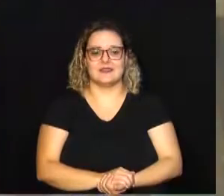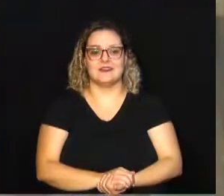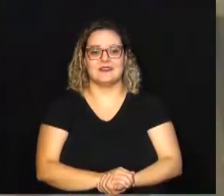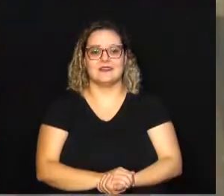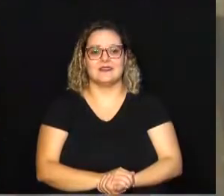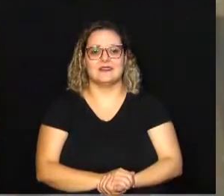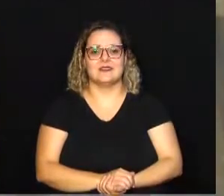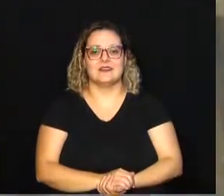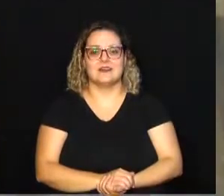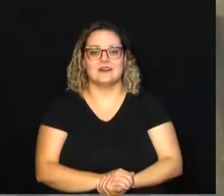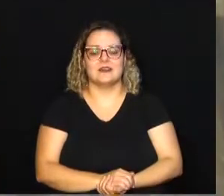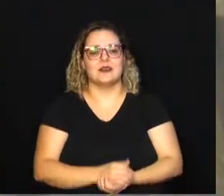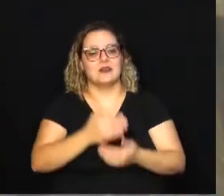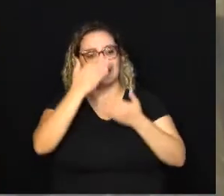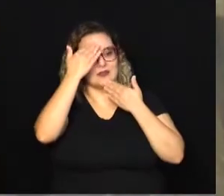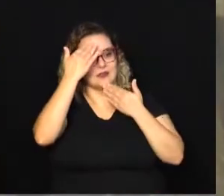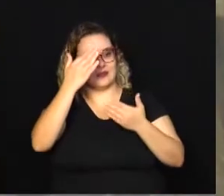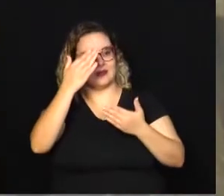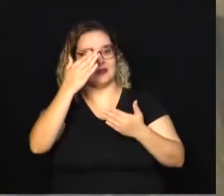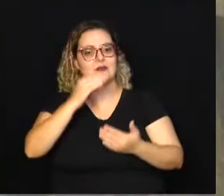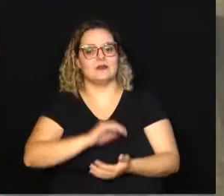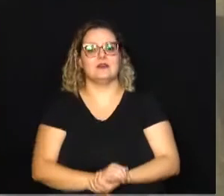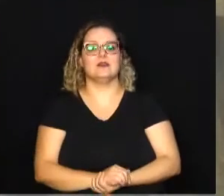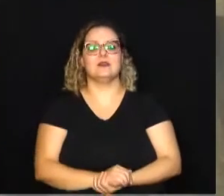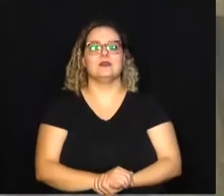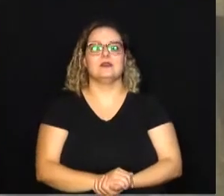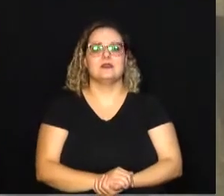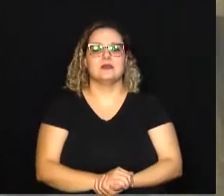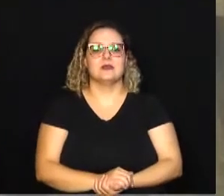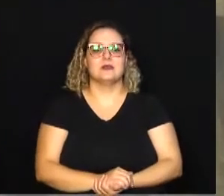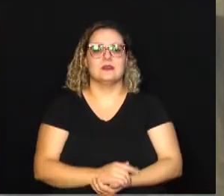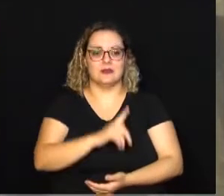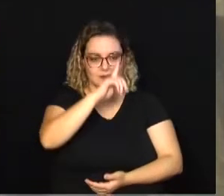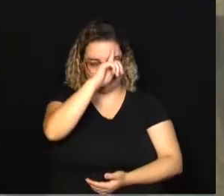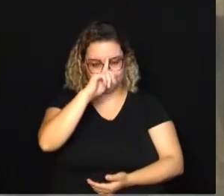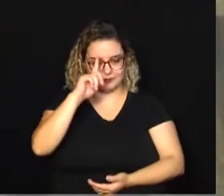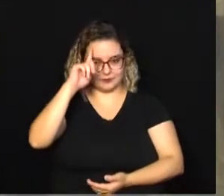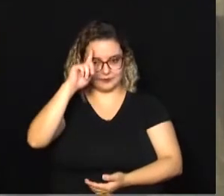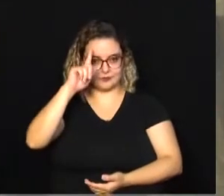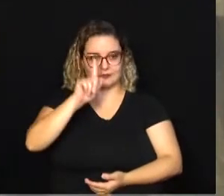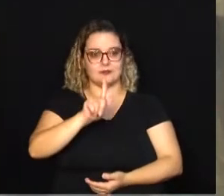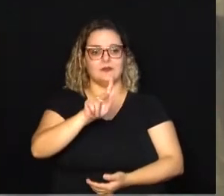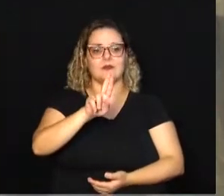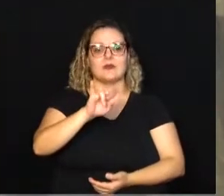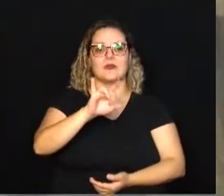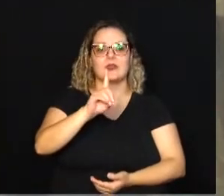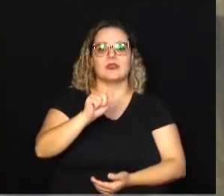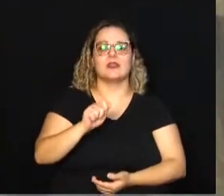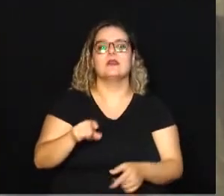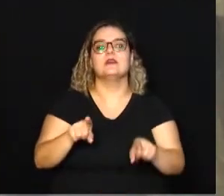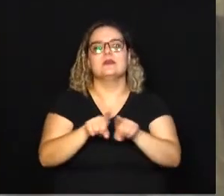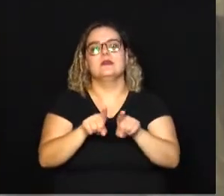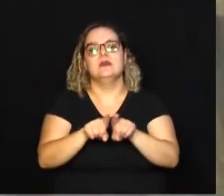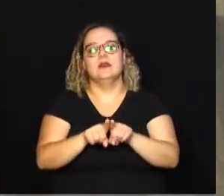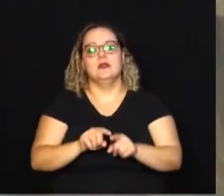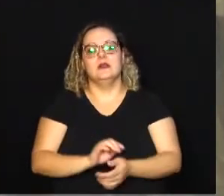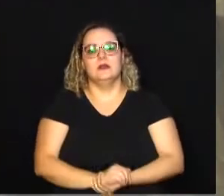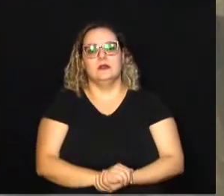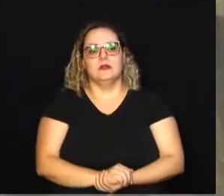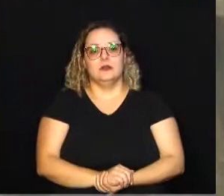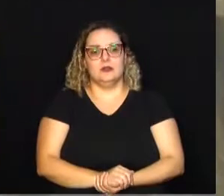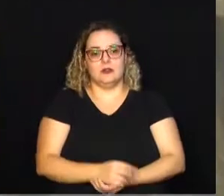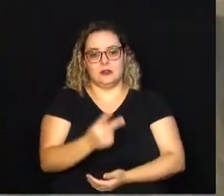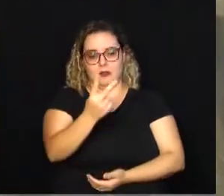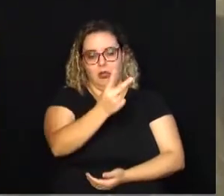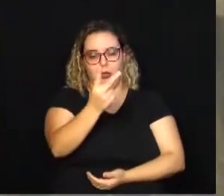certo, então agradeço a presença da Maria Tereza, Gustavo Peta e Guida Calisto, sobre isso que a Maria Tereza estava